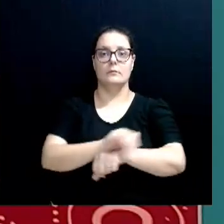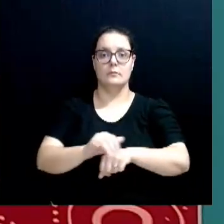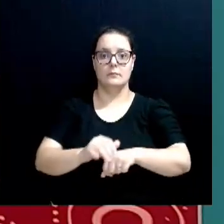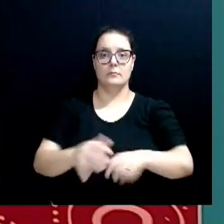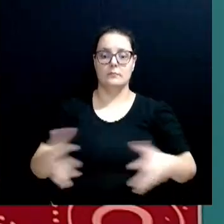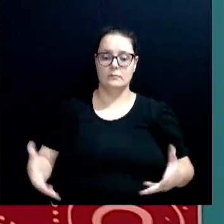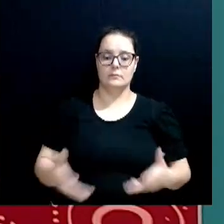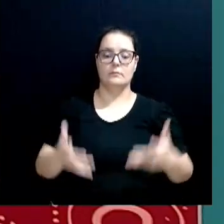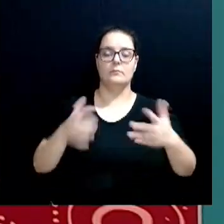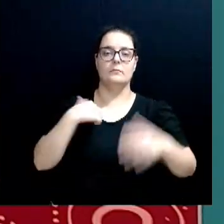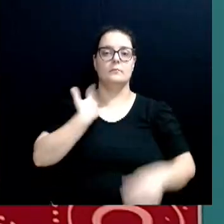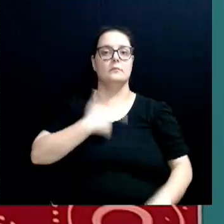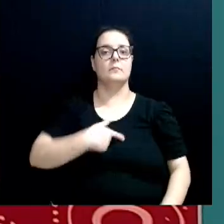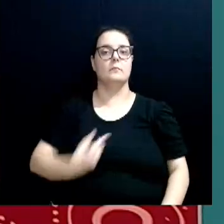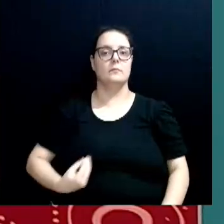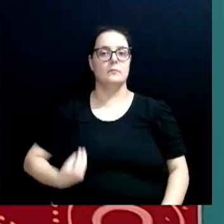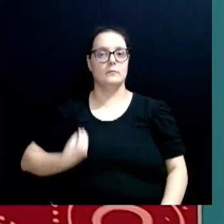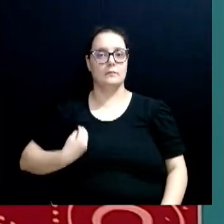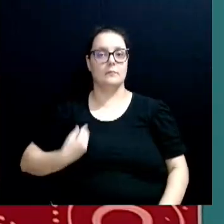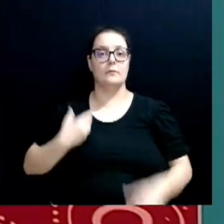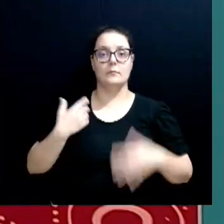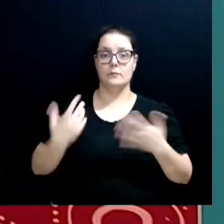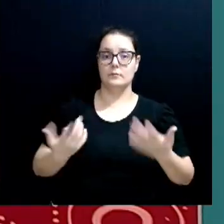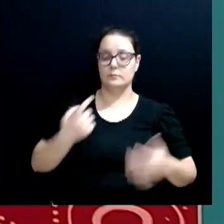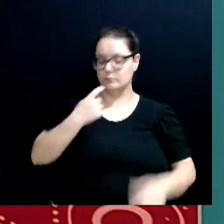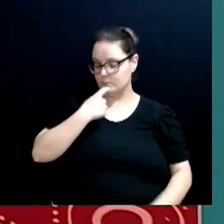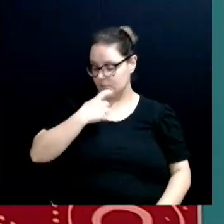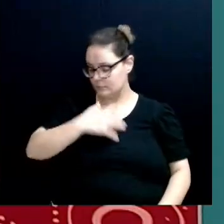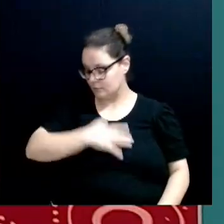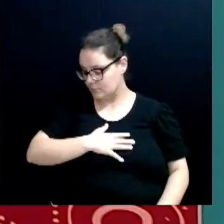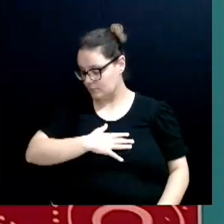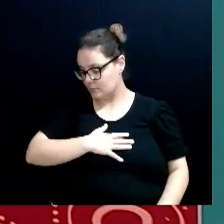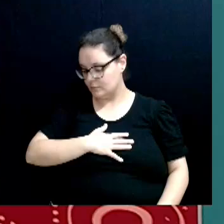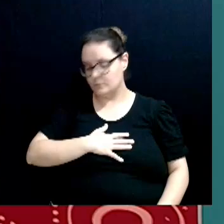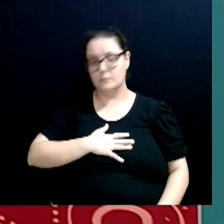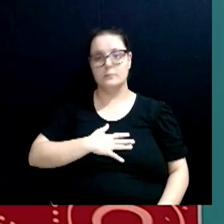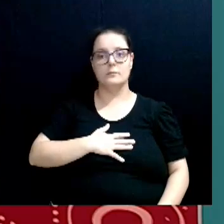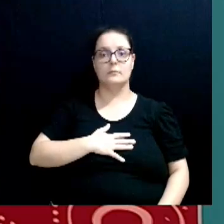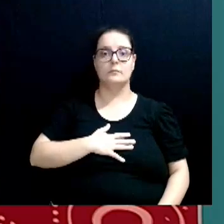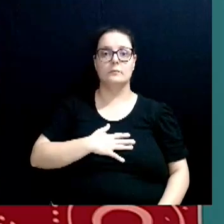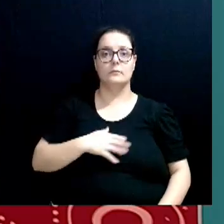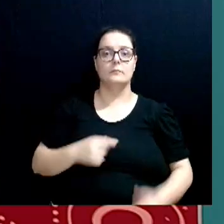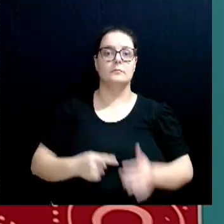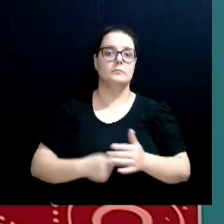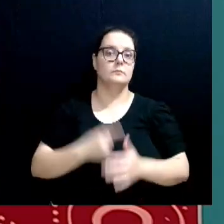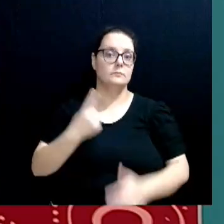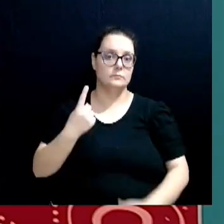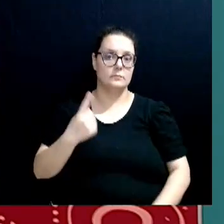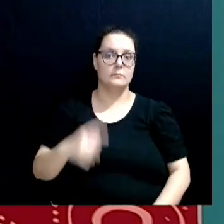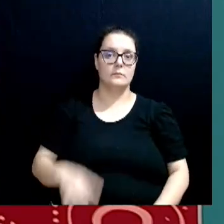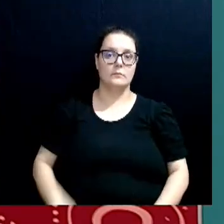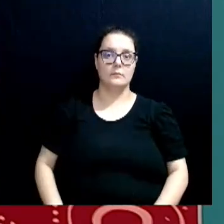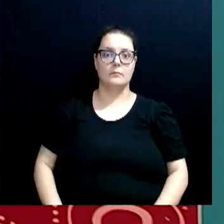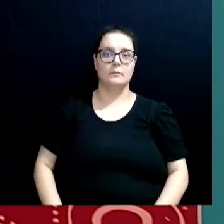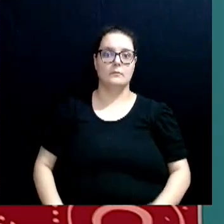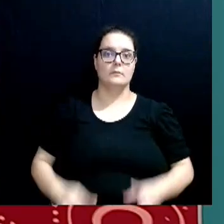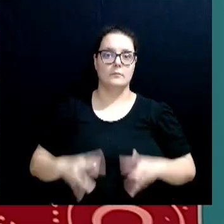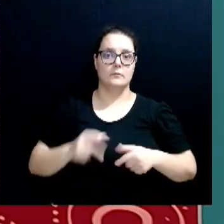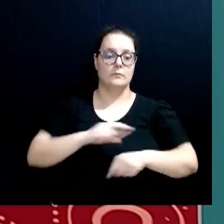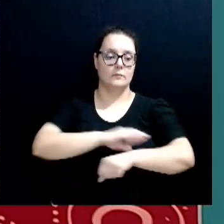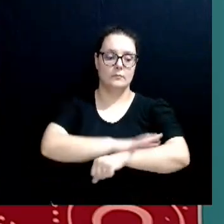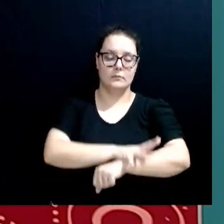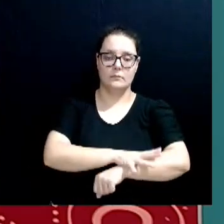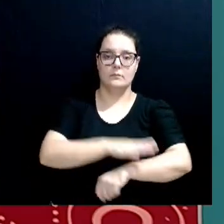vida. Então Campinas, para mim, primeiro que com todo o racismo, Campinas é uma